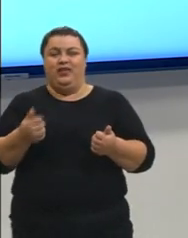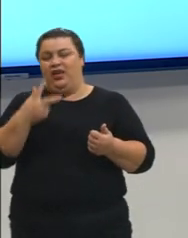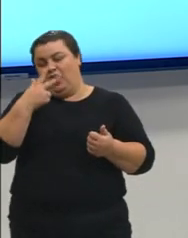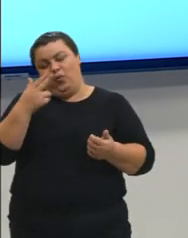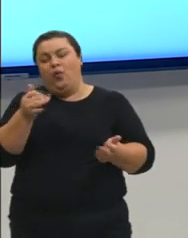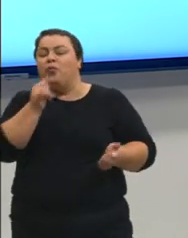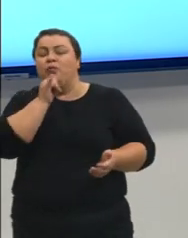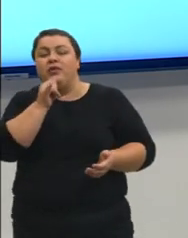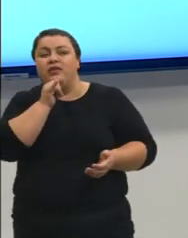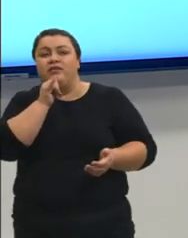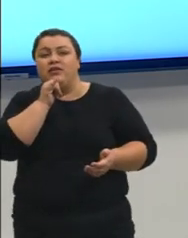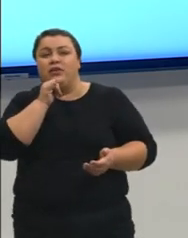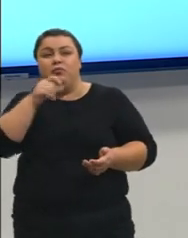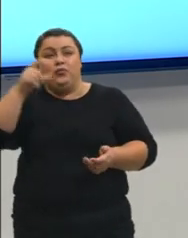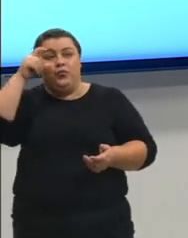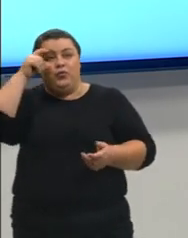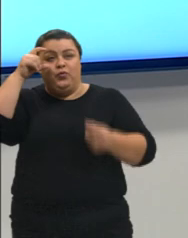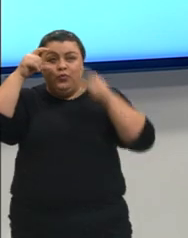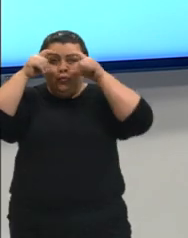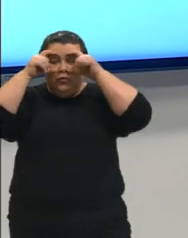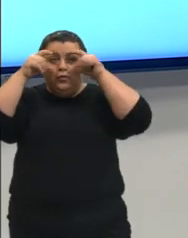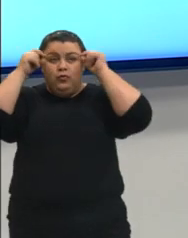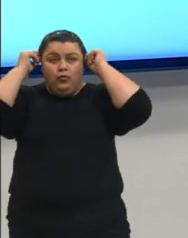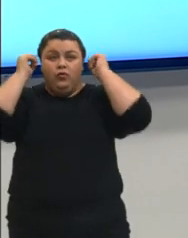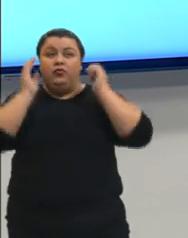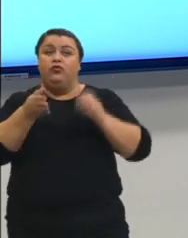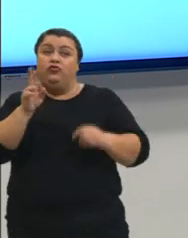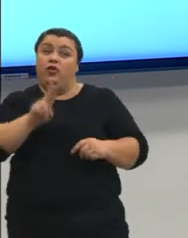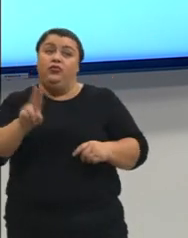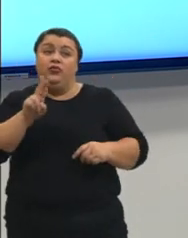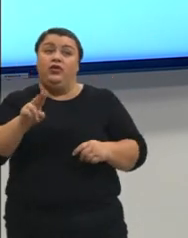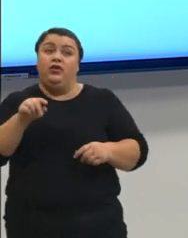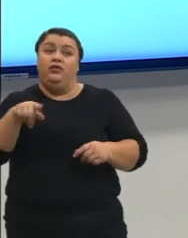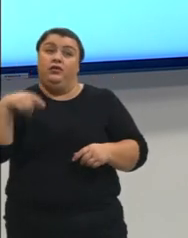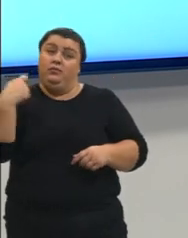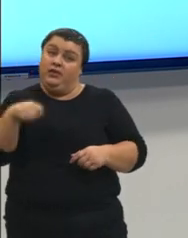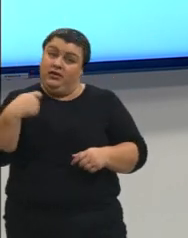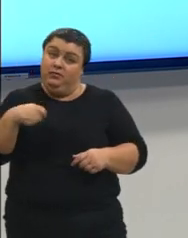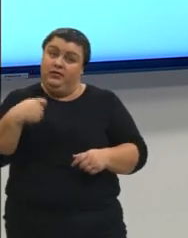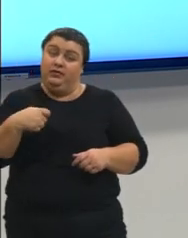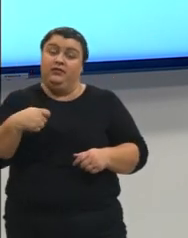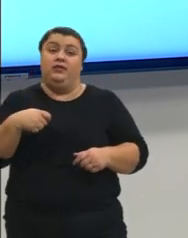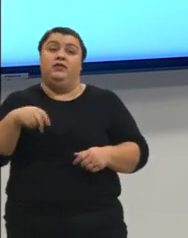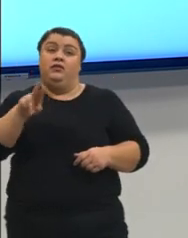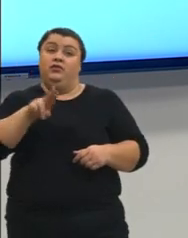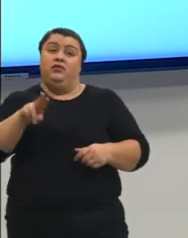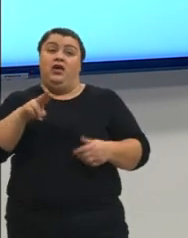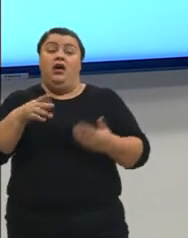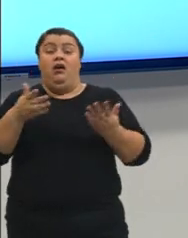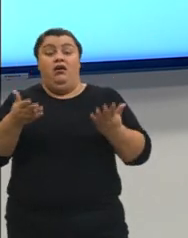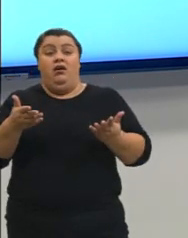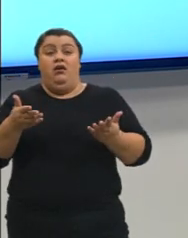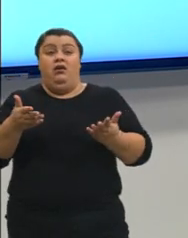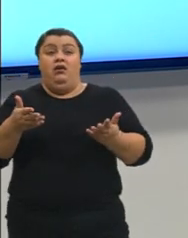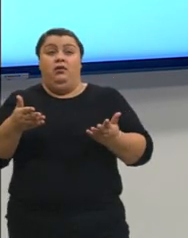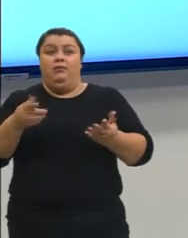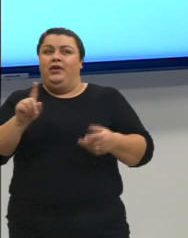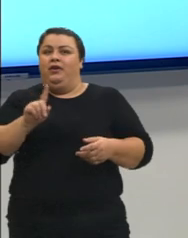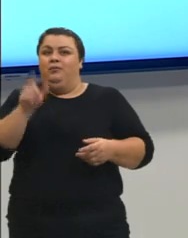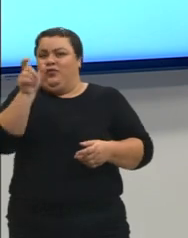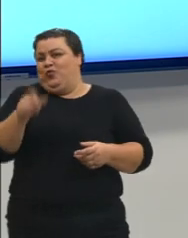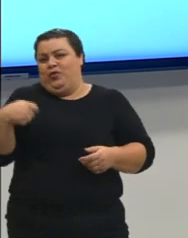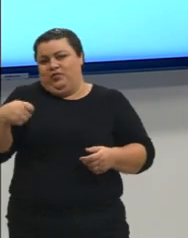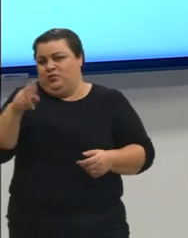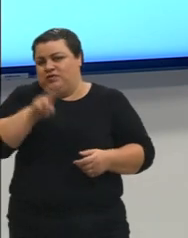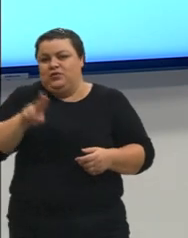mesmo exemplo aqui por exemplo do óculos para quem precisa e ele tem que estar para quem não precisa ele é um